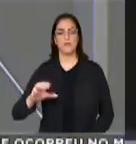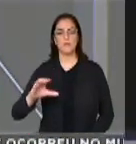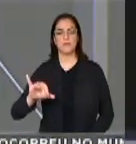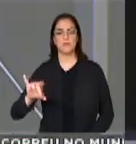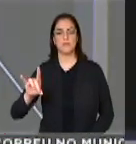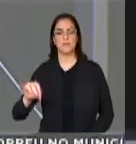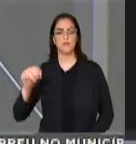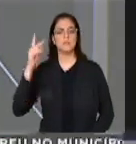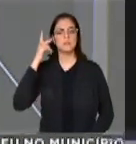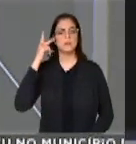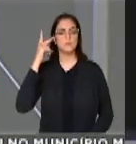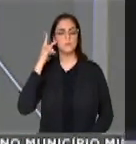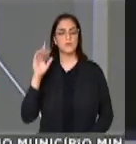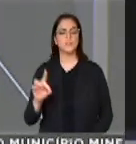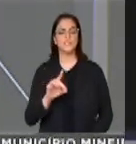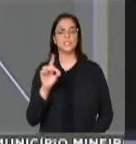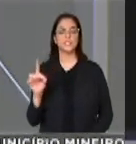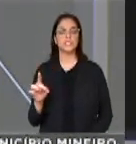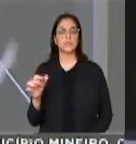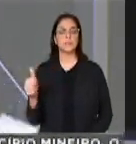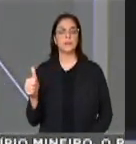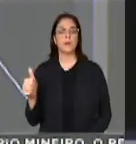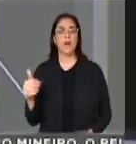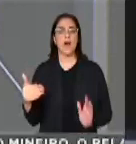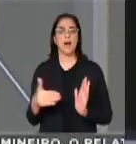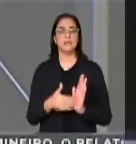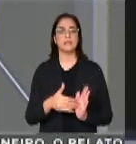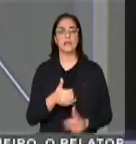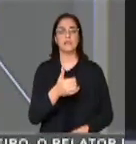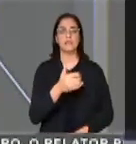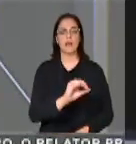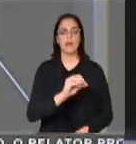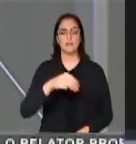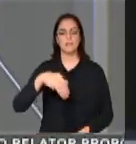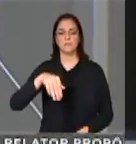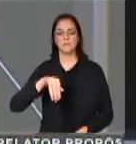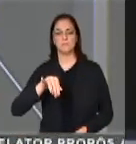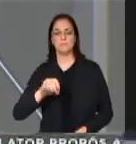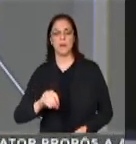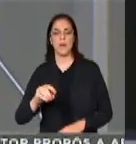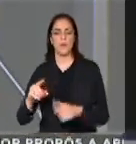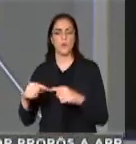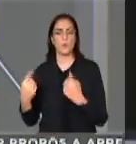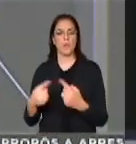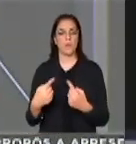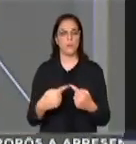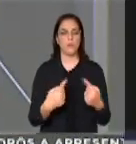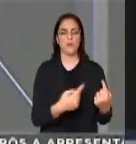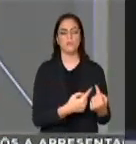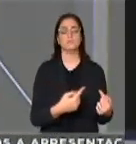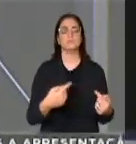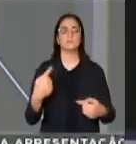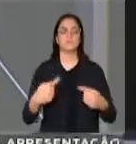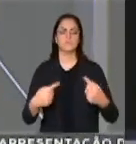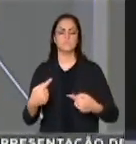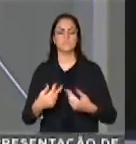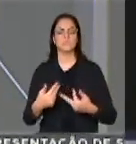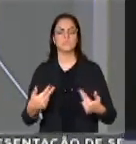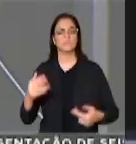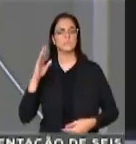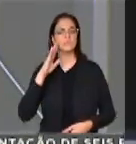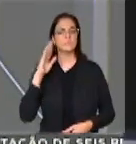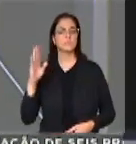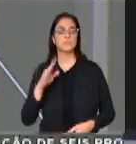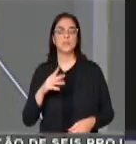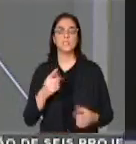dias 1º e 10 de maio, e se posicionou claramente sobre vários temas, entre eles o corte de gastos